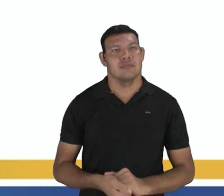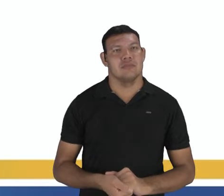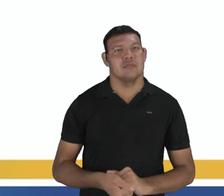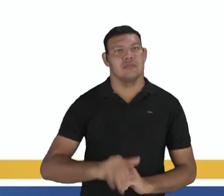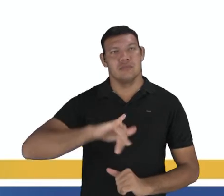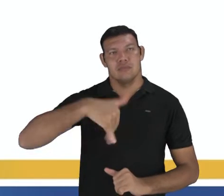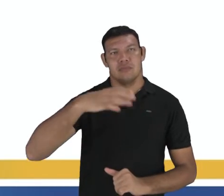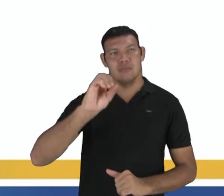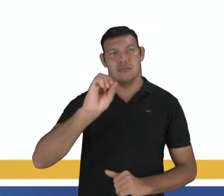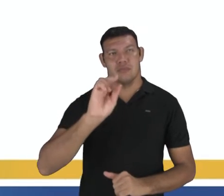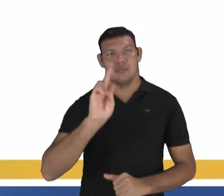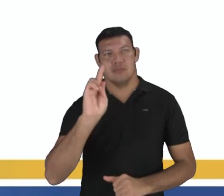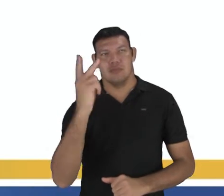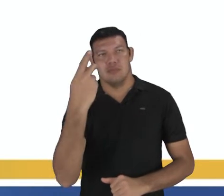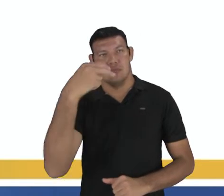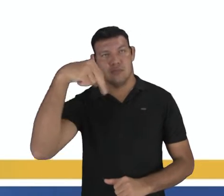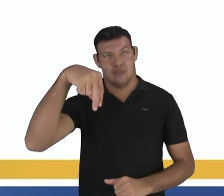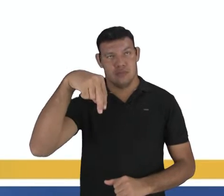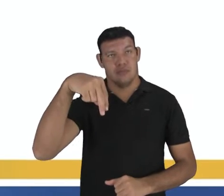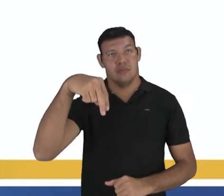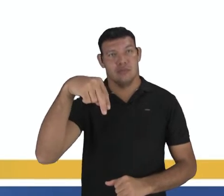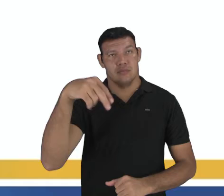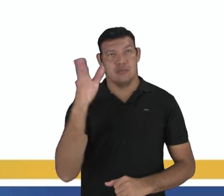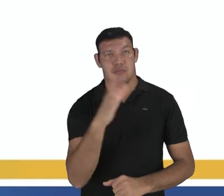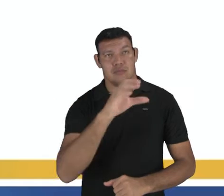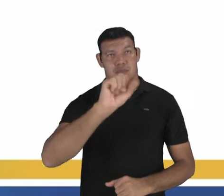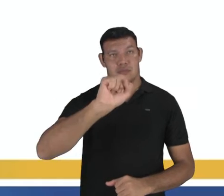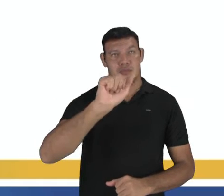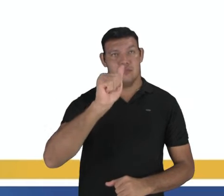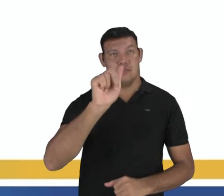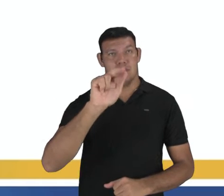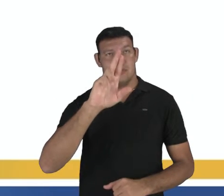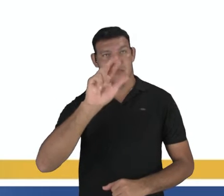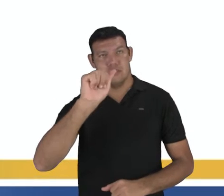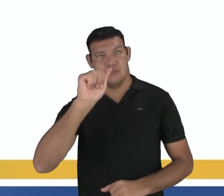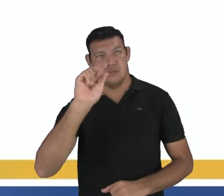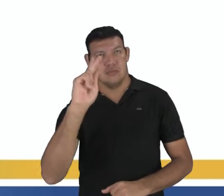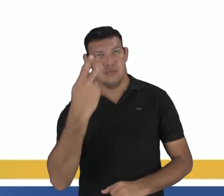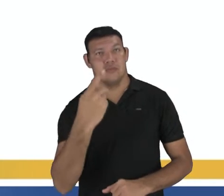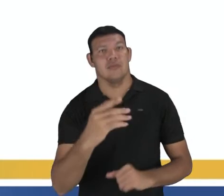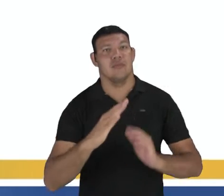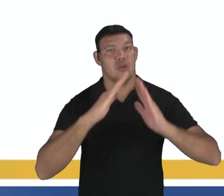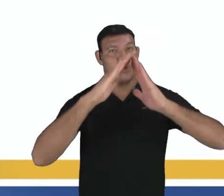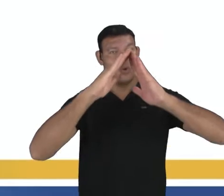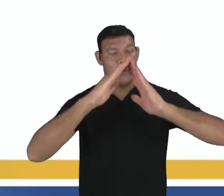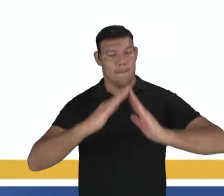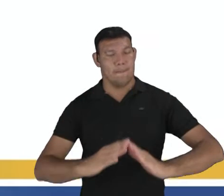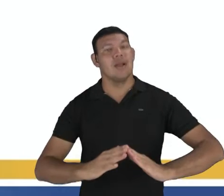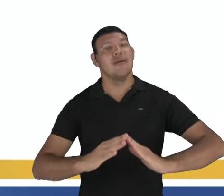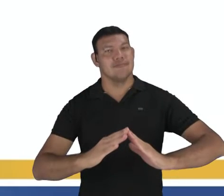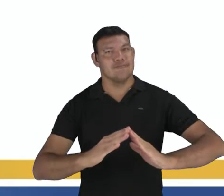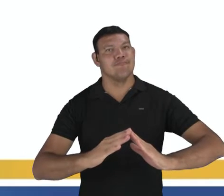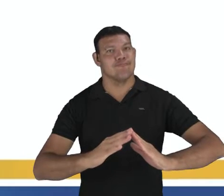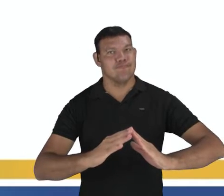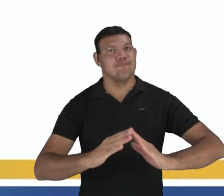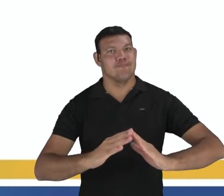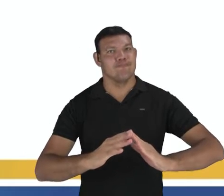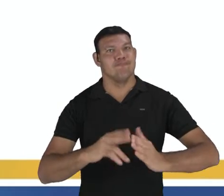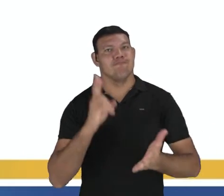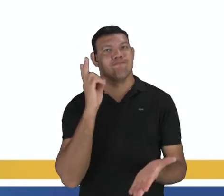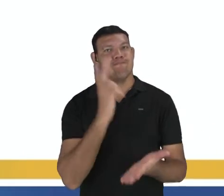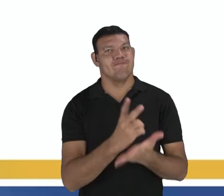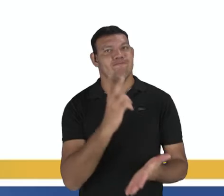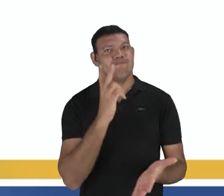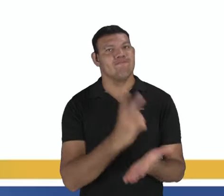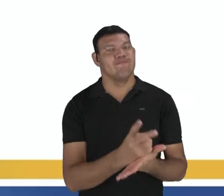same place since I met them. John e Sarah moram no mesmo lugar desde